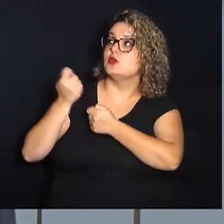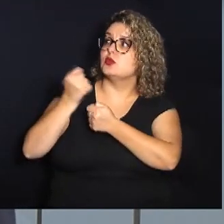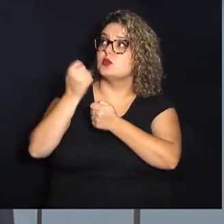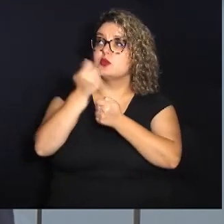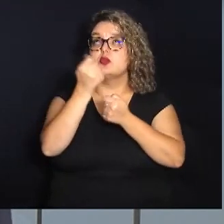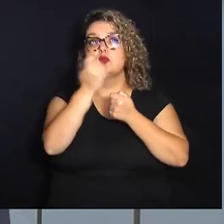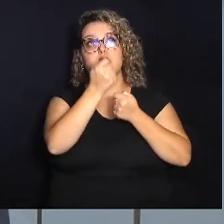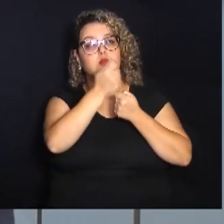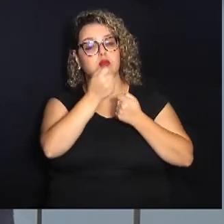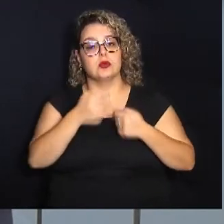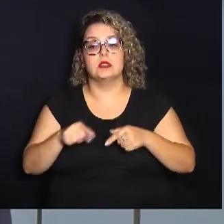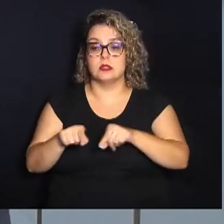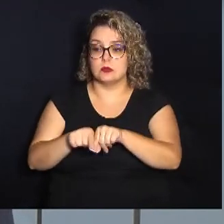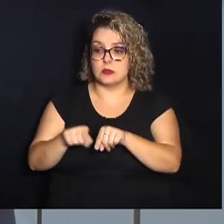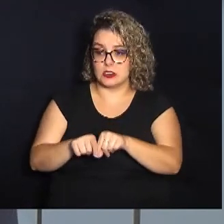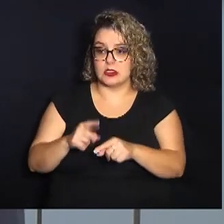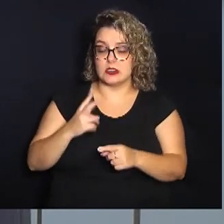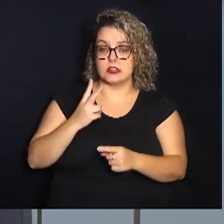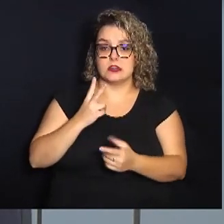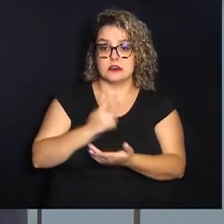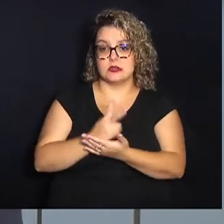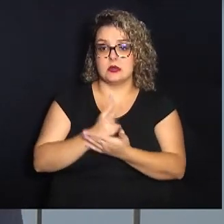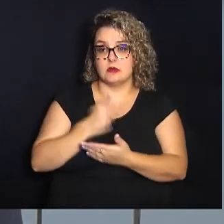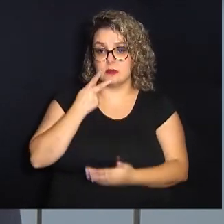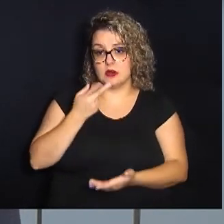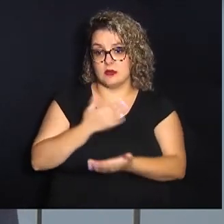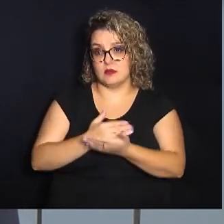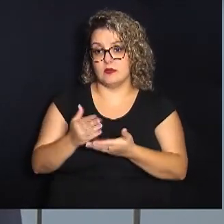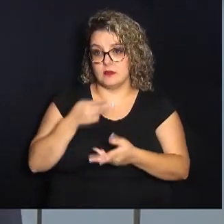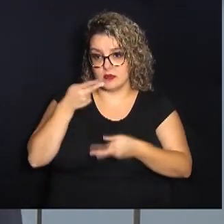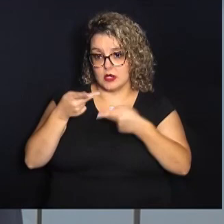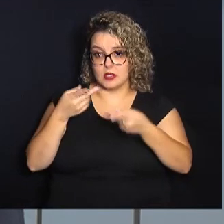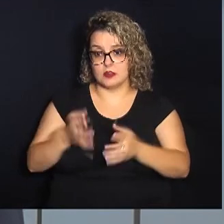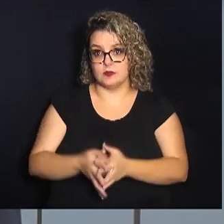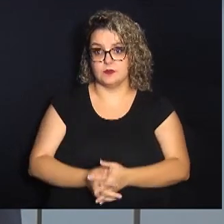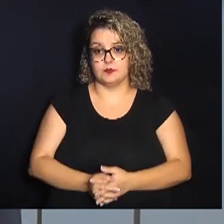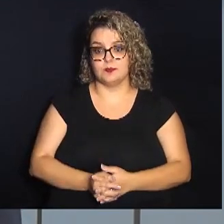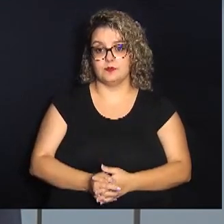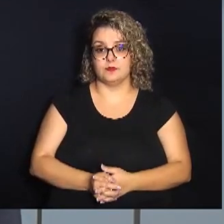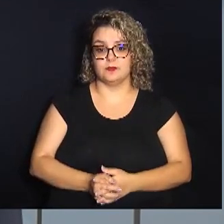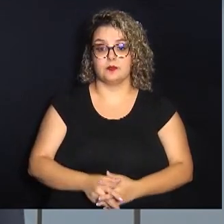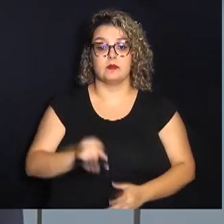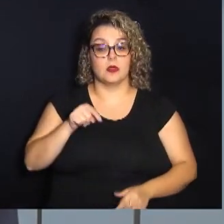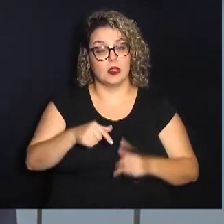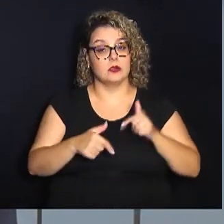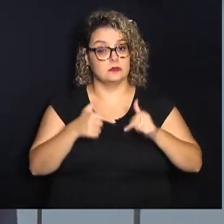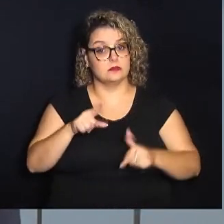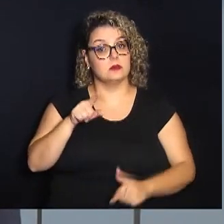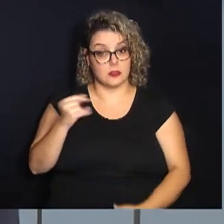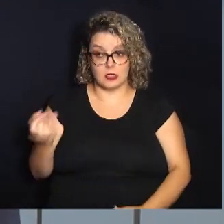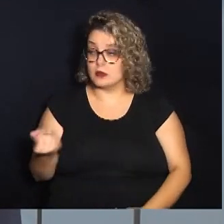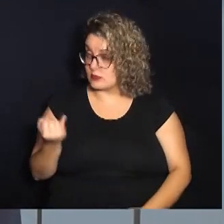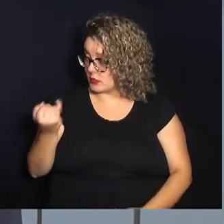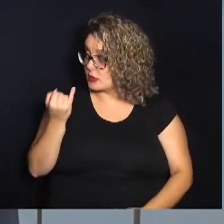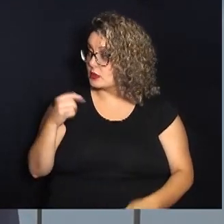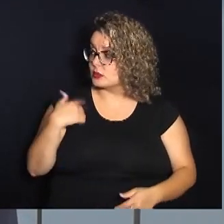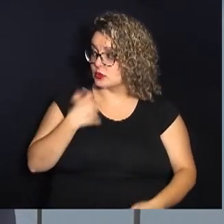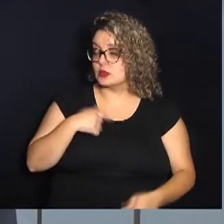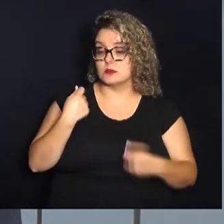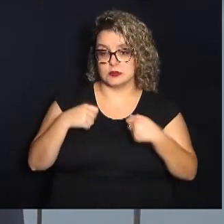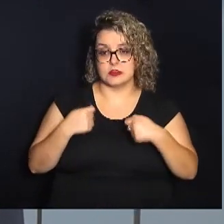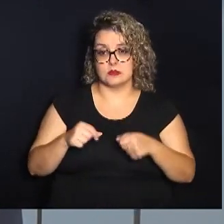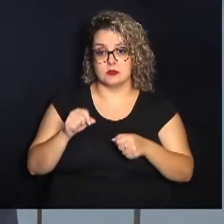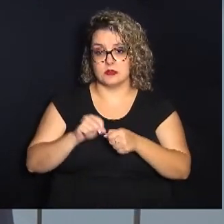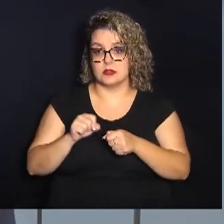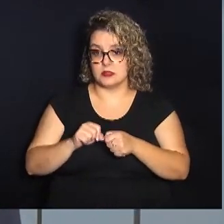que a gente sempre fala, eu já comentei aqui no início da nossa conversa, esses trabalhos eles são essenciais, a gente precisa fazer, atender